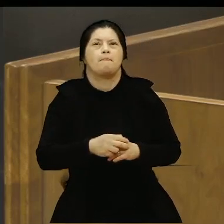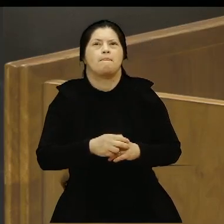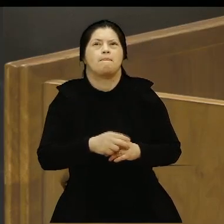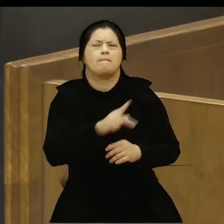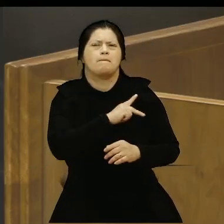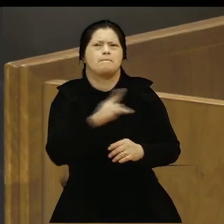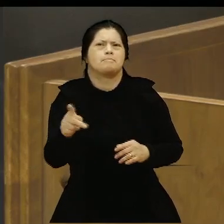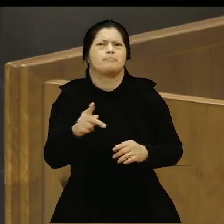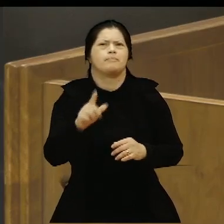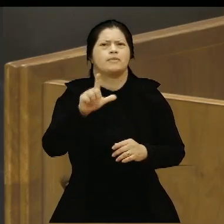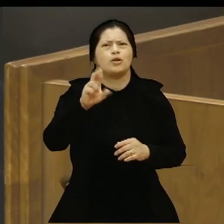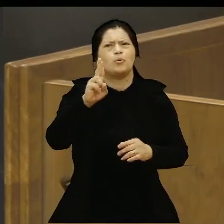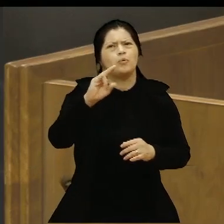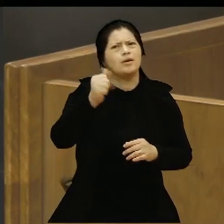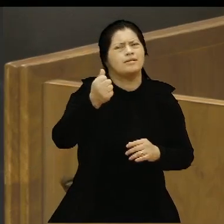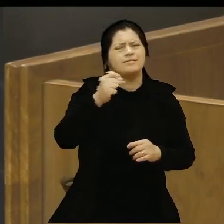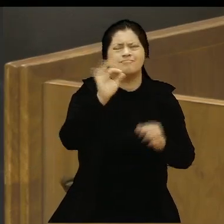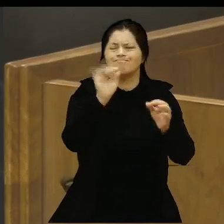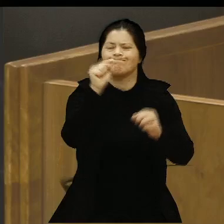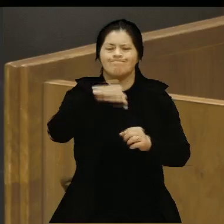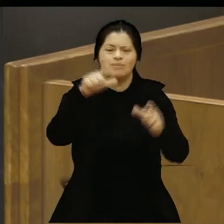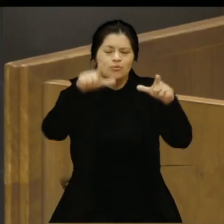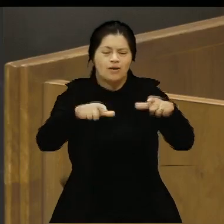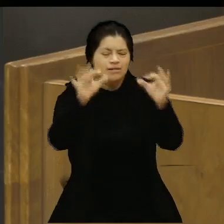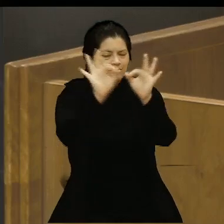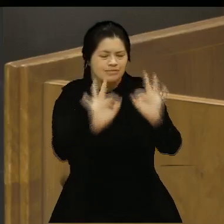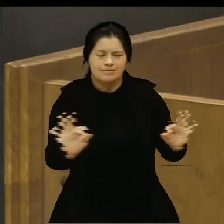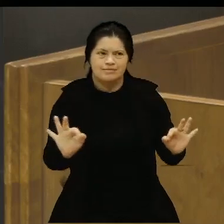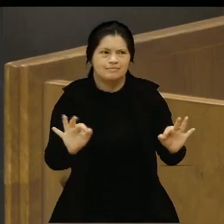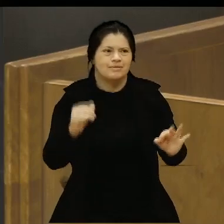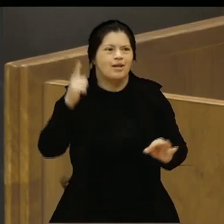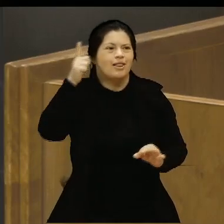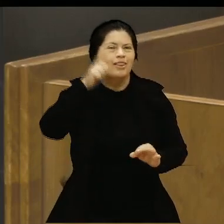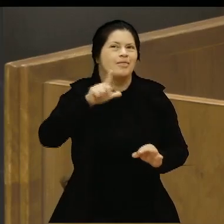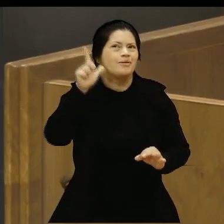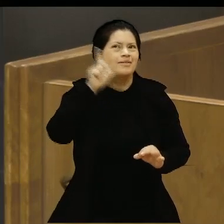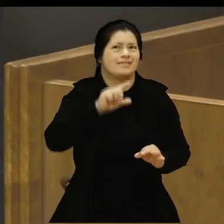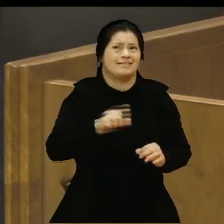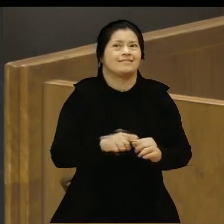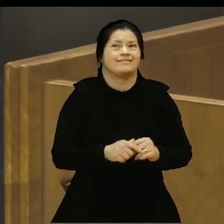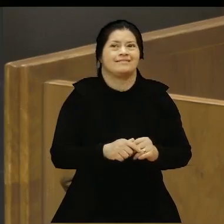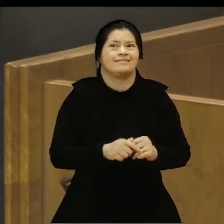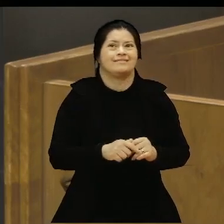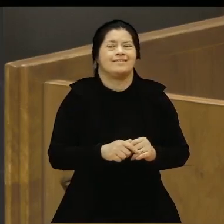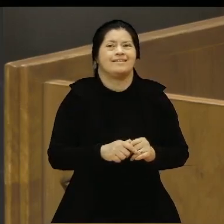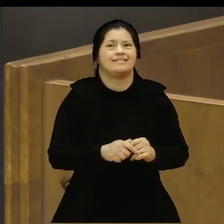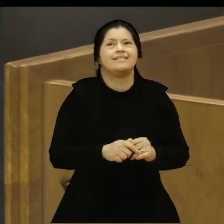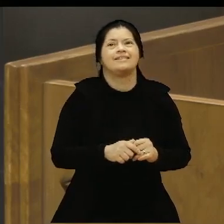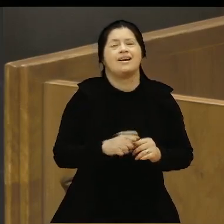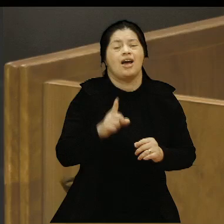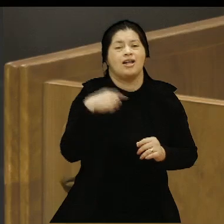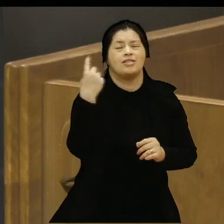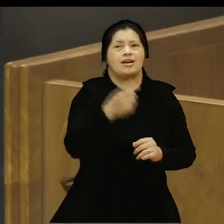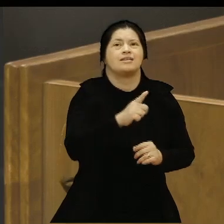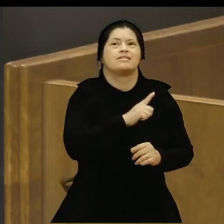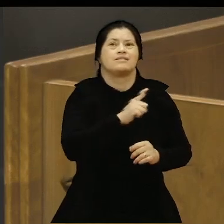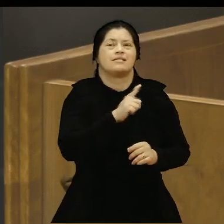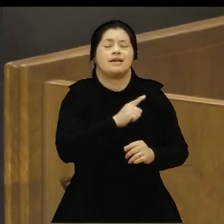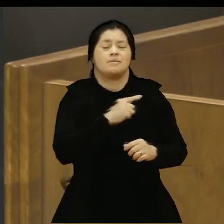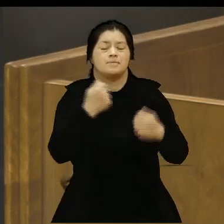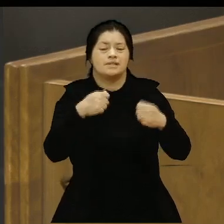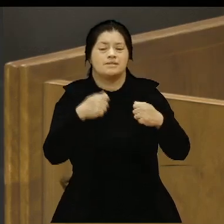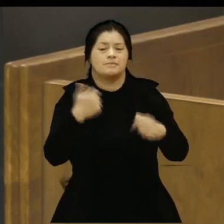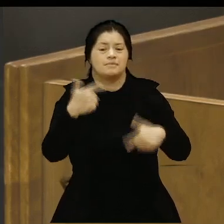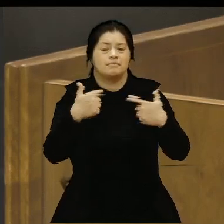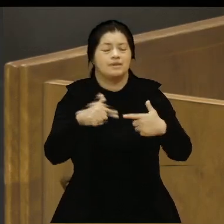é simples, né? E o ano passa muito rápido e a gente tem muitas intenções, obviamente, mas a gente tem mandato, a gente tem trabalho, é bem isso,